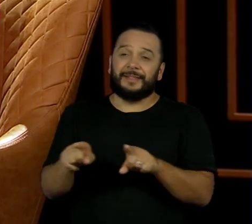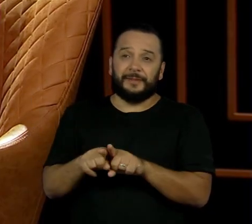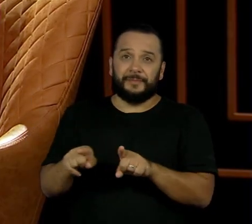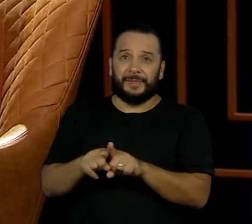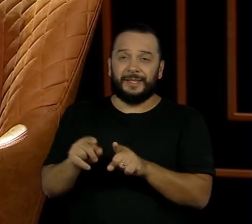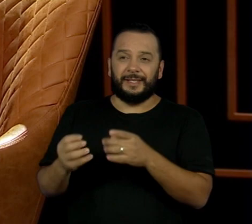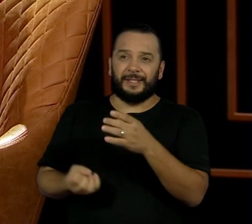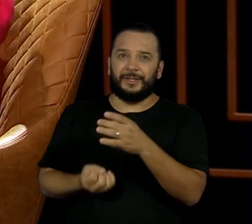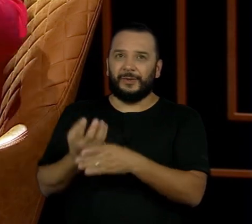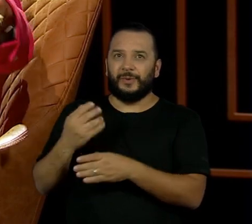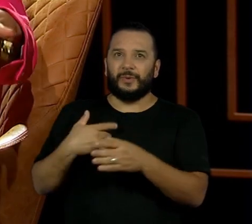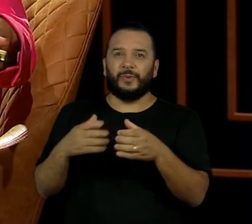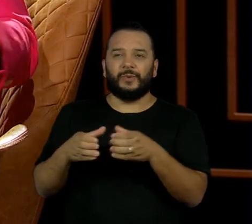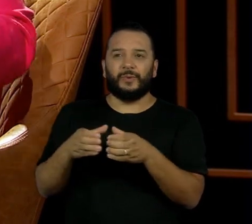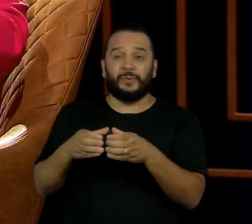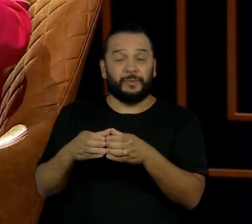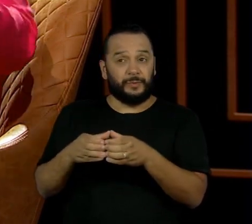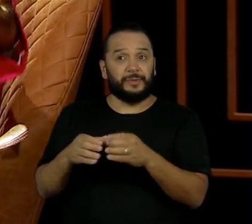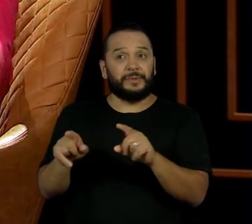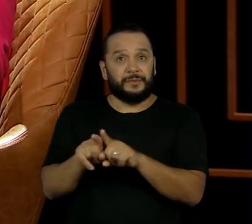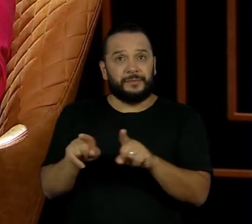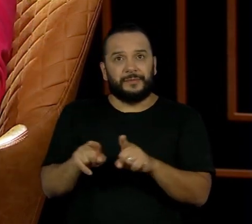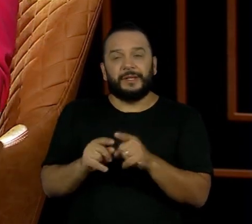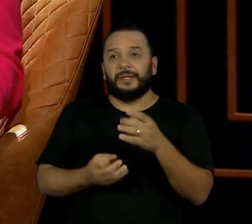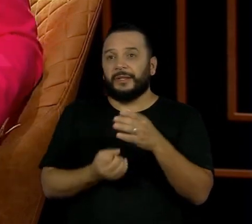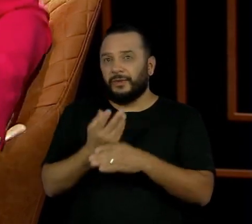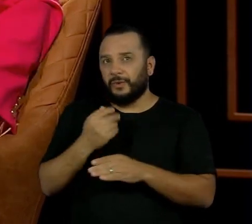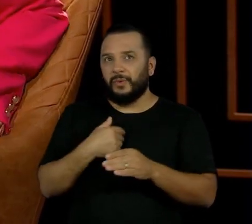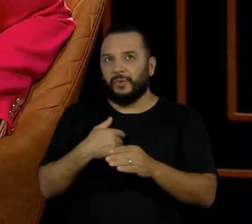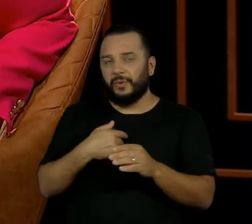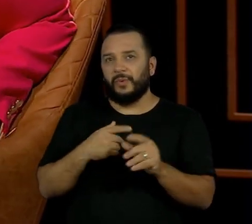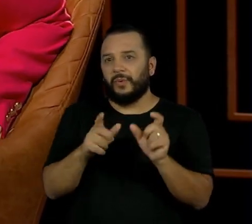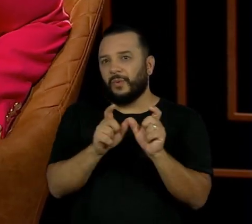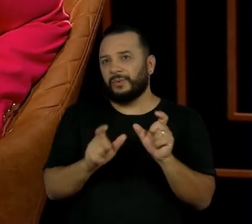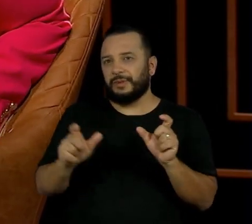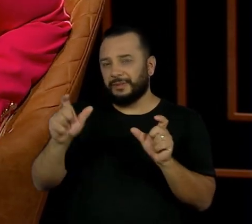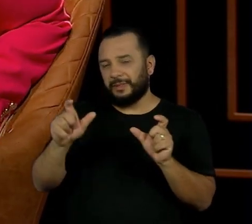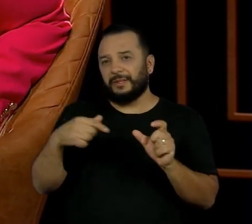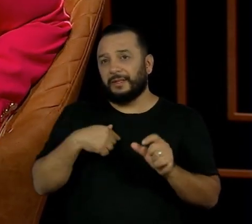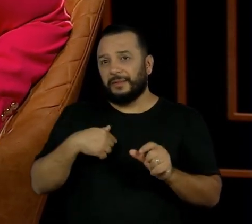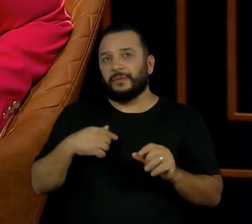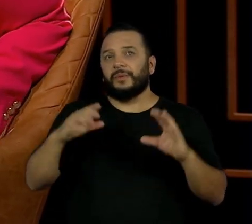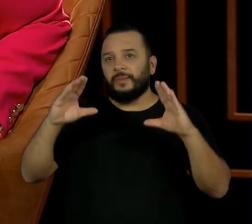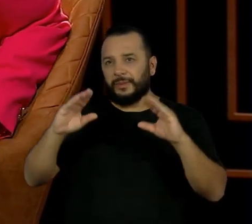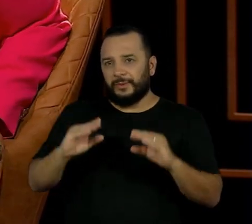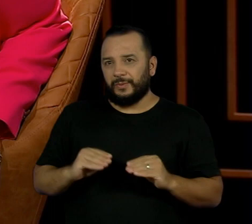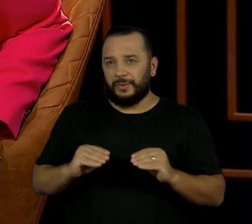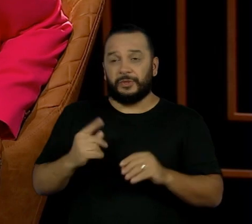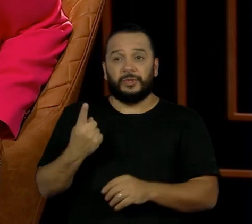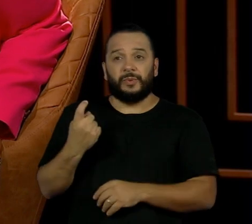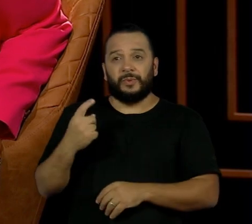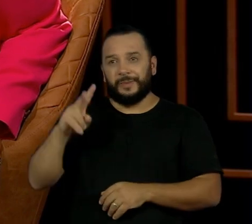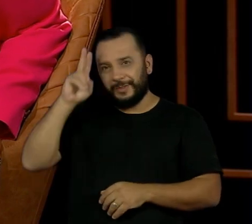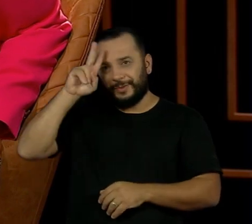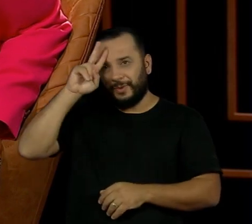eles criaram um conceito, uma noite e uma história. E eu tenho muita história para contar